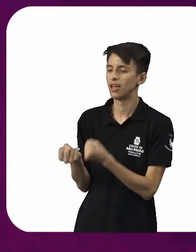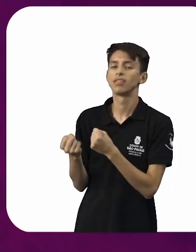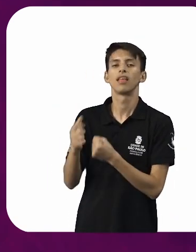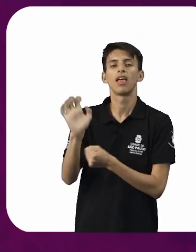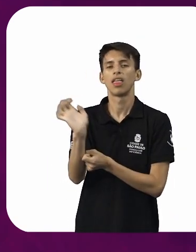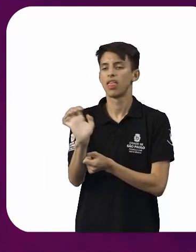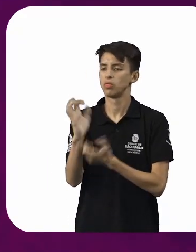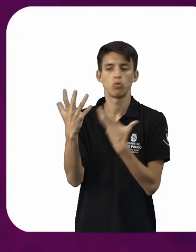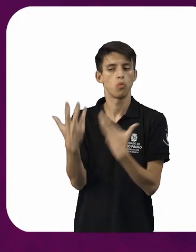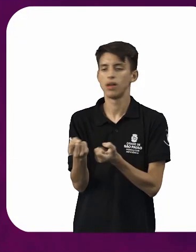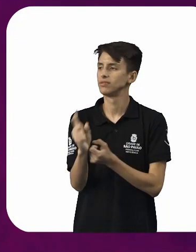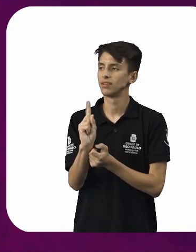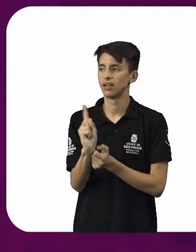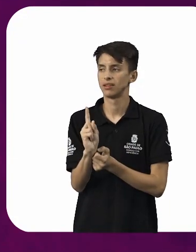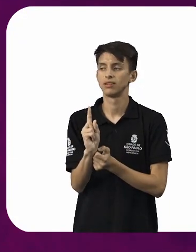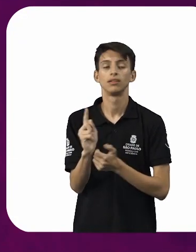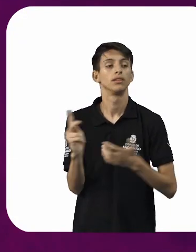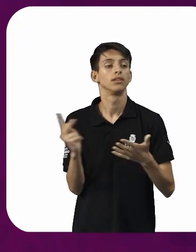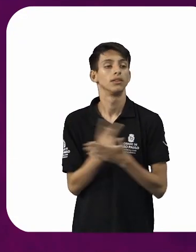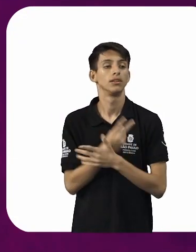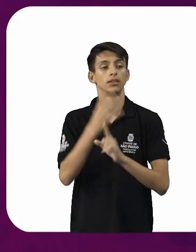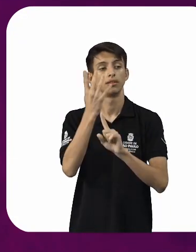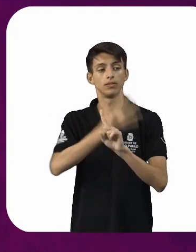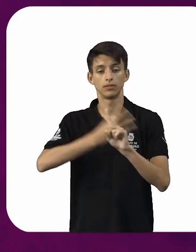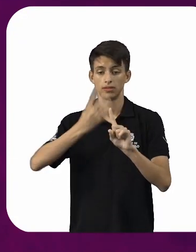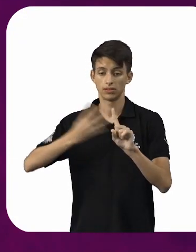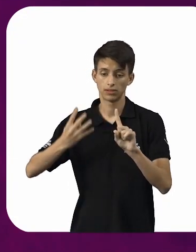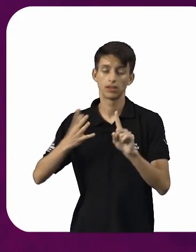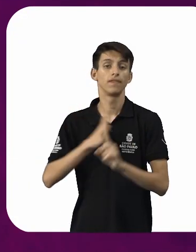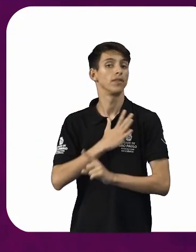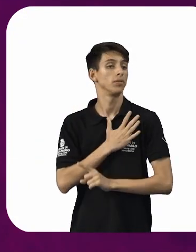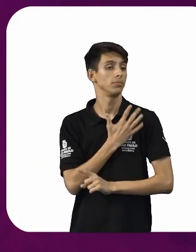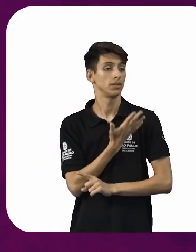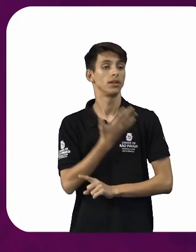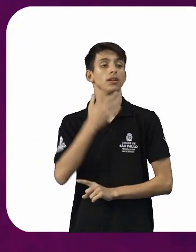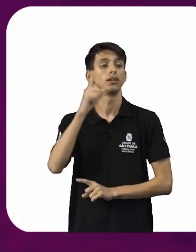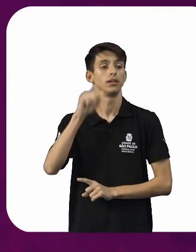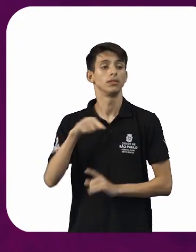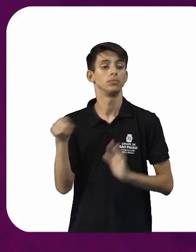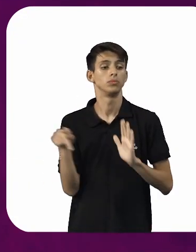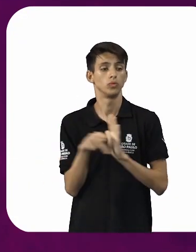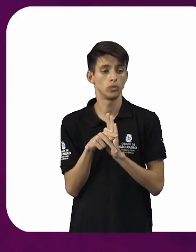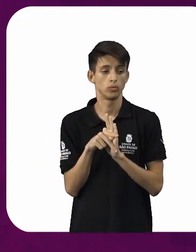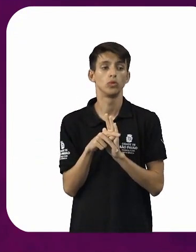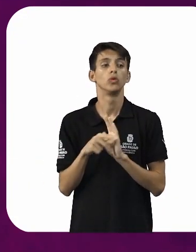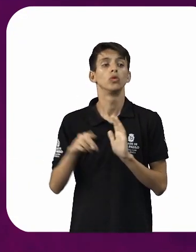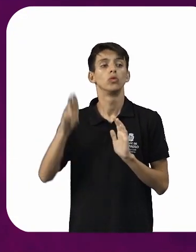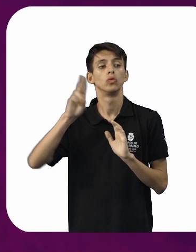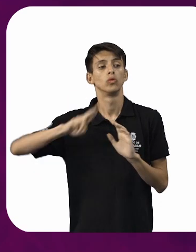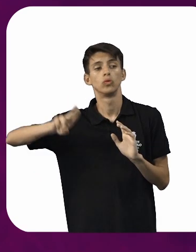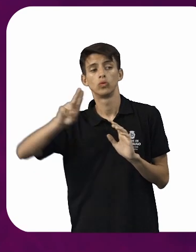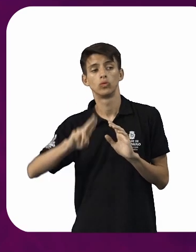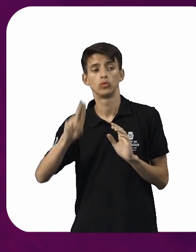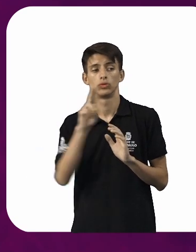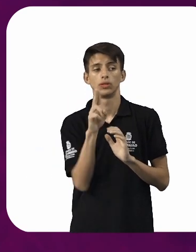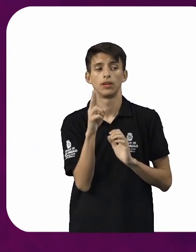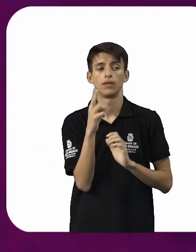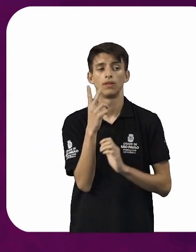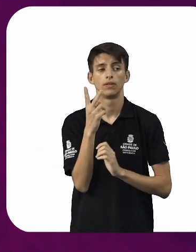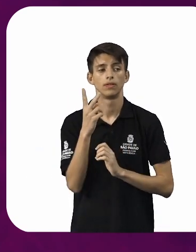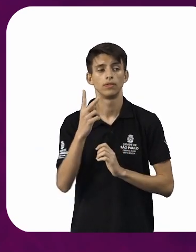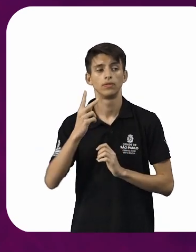Então, LGBTfobia, ou LGBTI+, fobia, é um termo usado para se